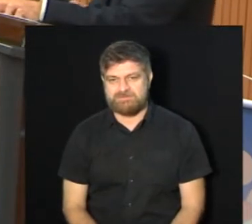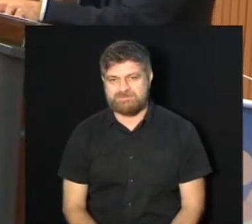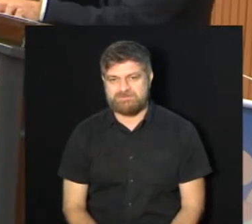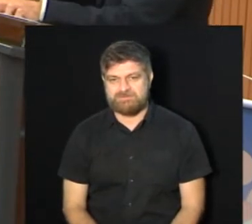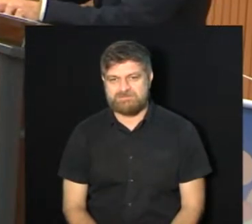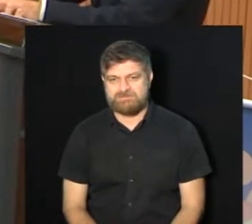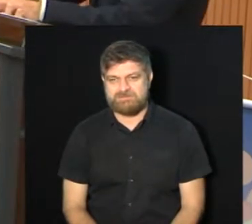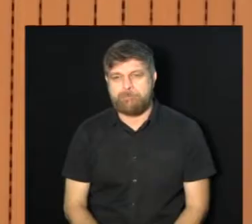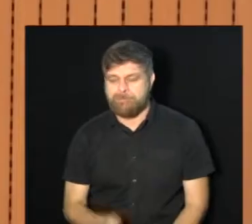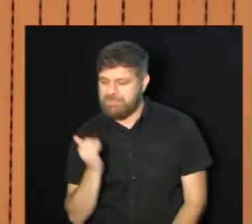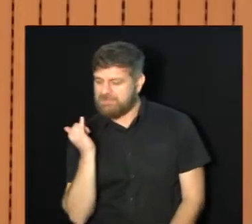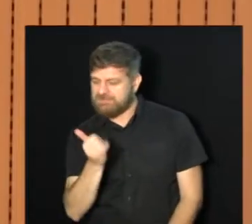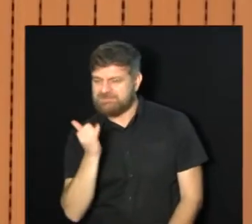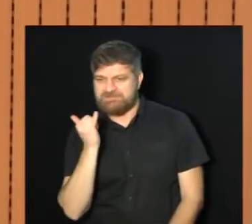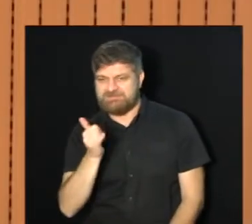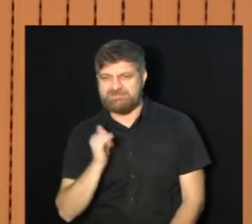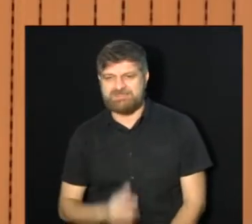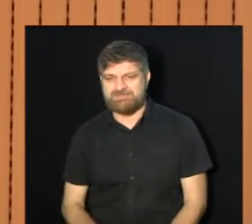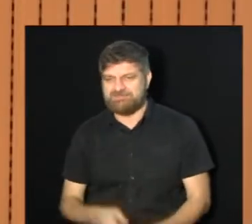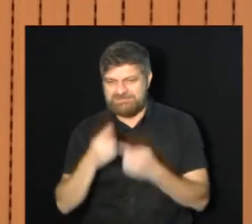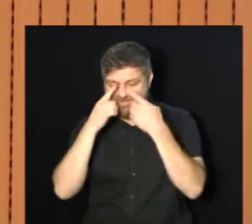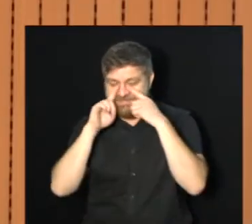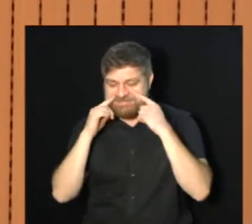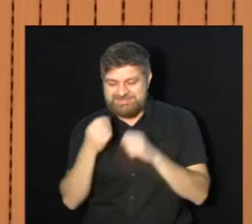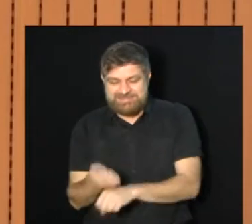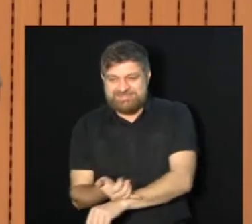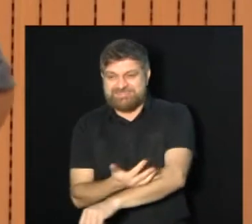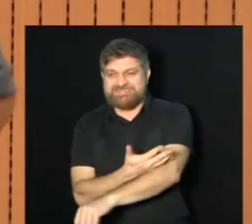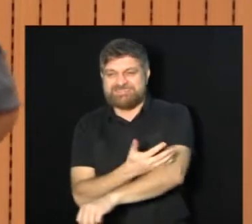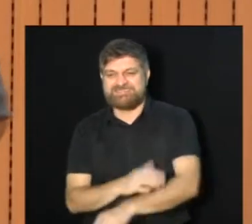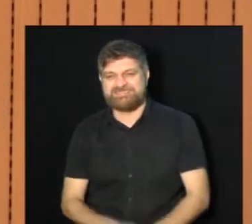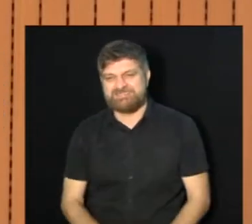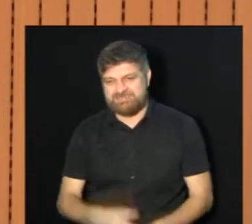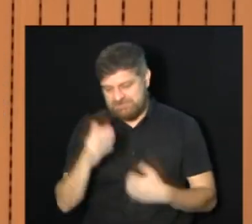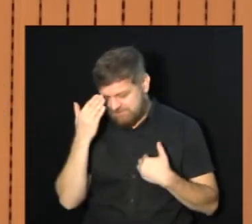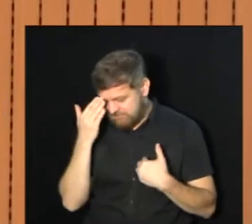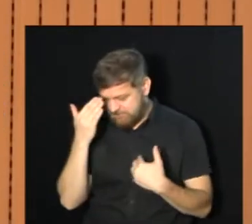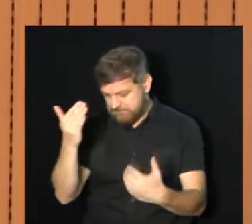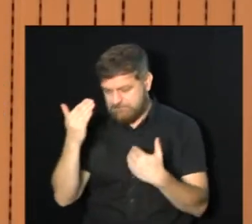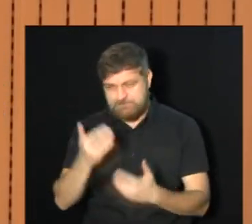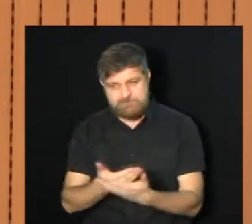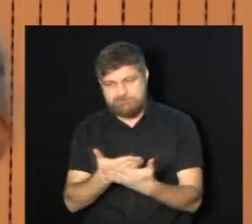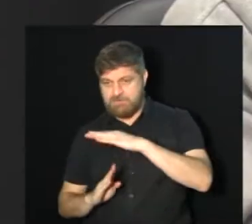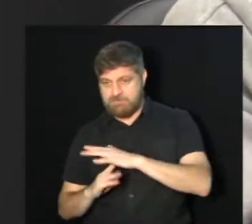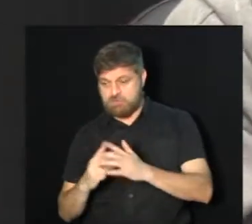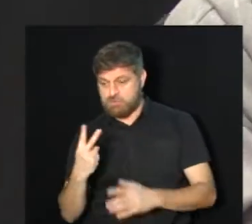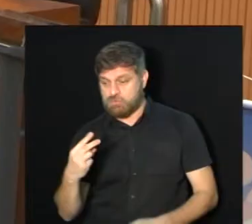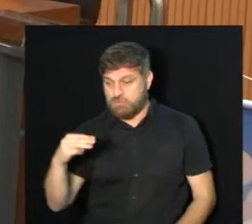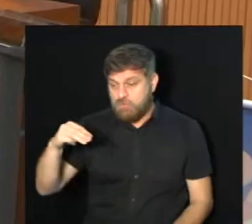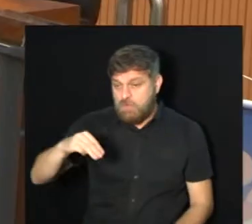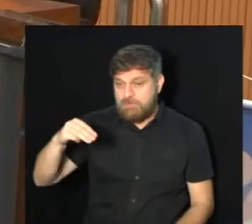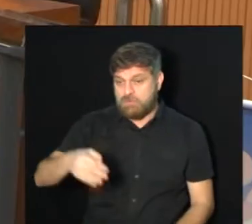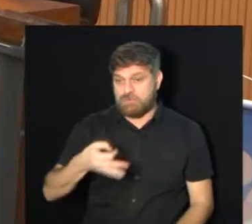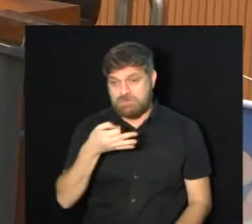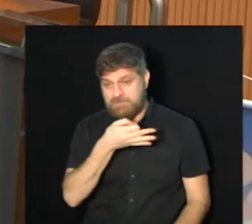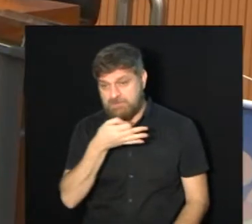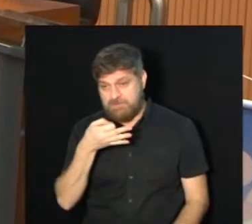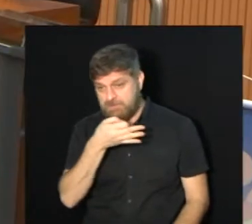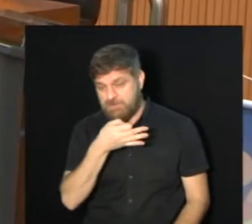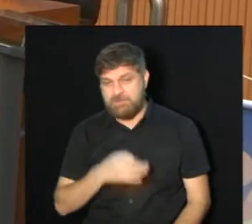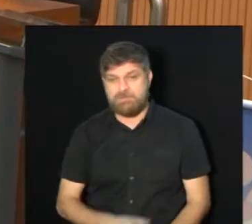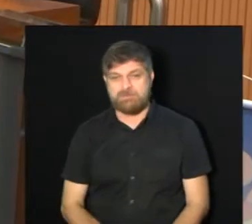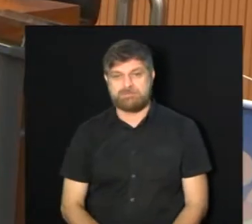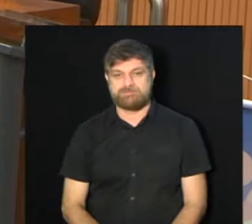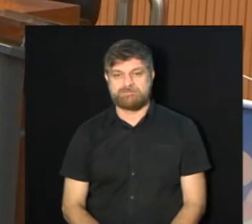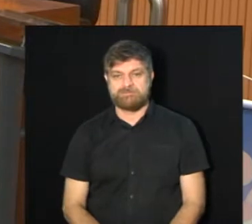do Legislativo, e transforma estudantes de escolas públicas e particulares de Campinas em vereadores. Por quase